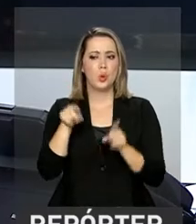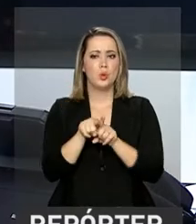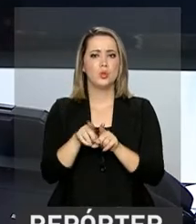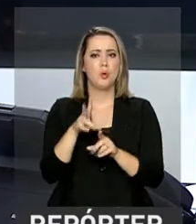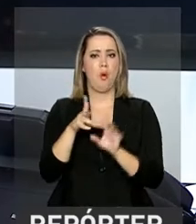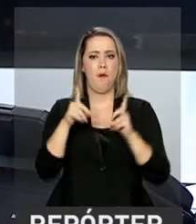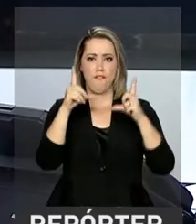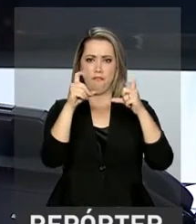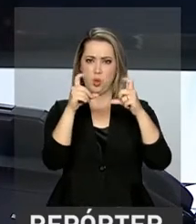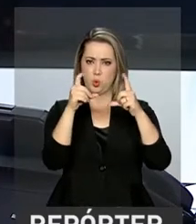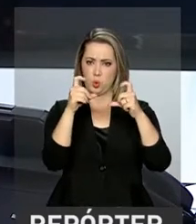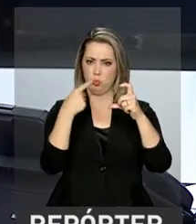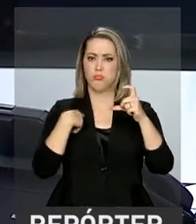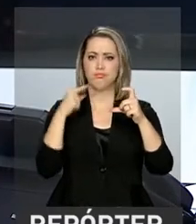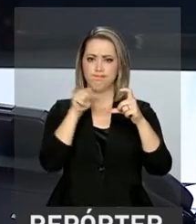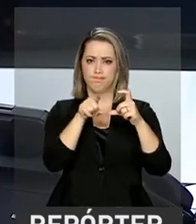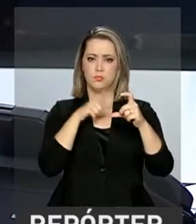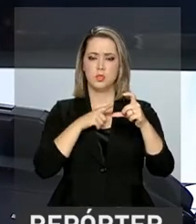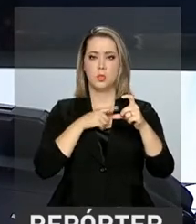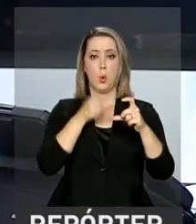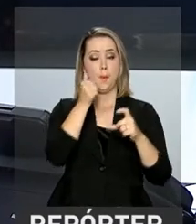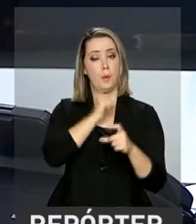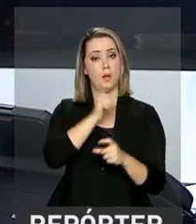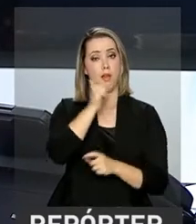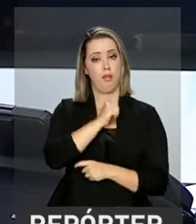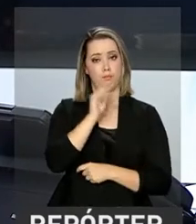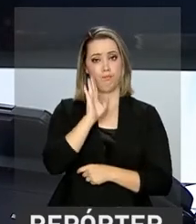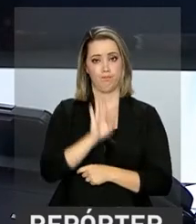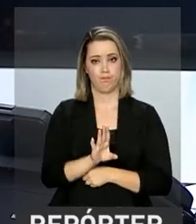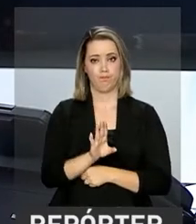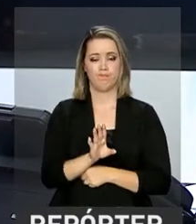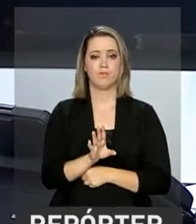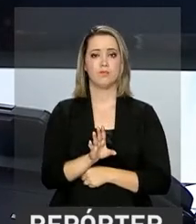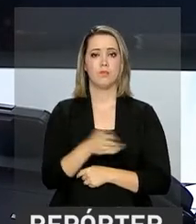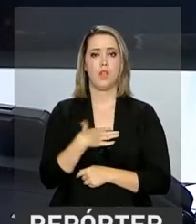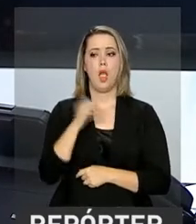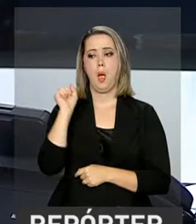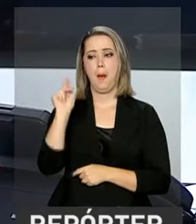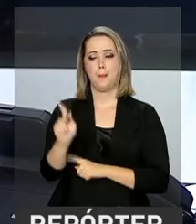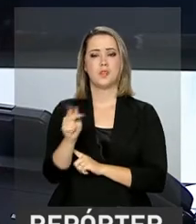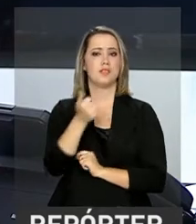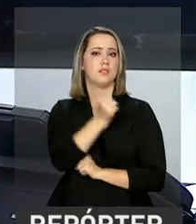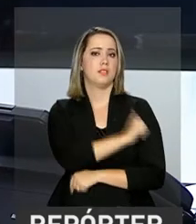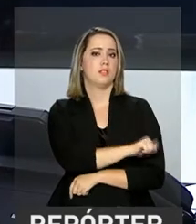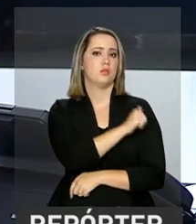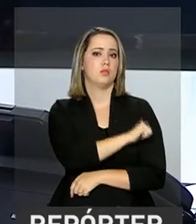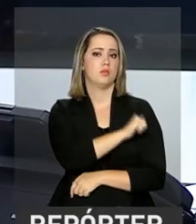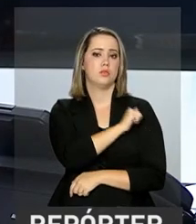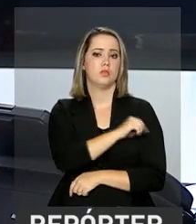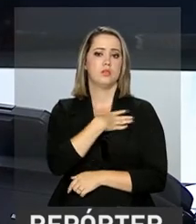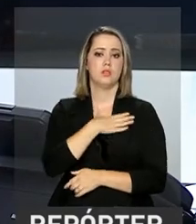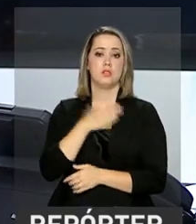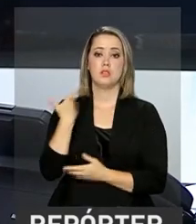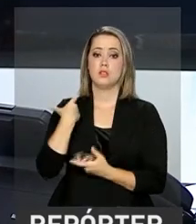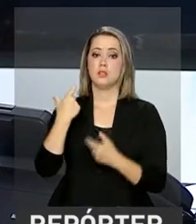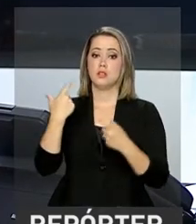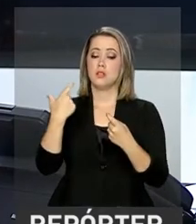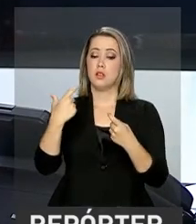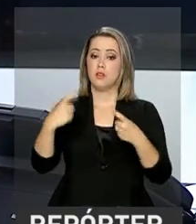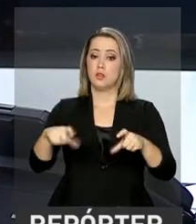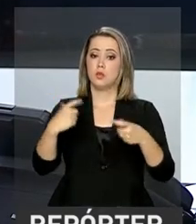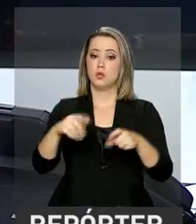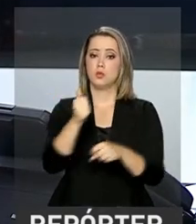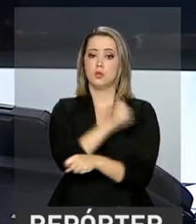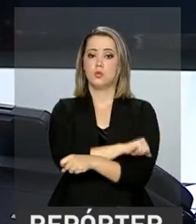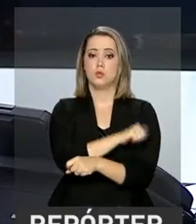foto que vocês devem ter visto uma senhora aposentada no rio de janeiro que estava no centro do rio com uma placa